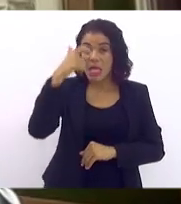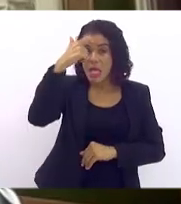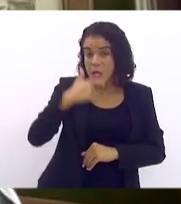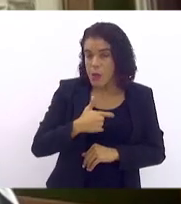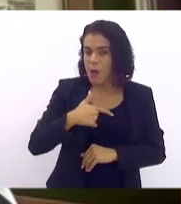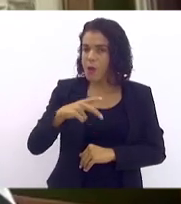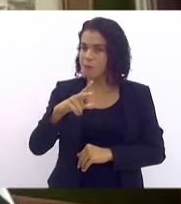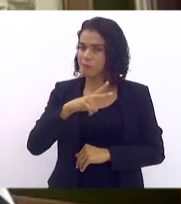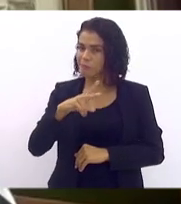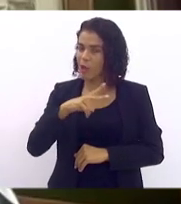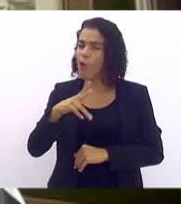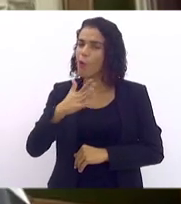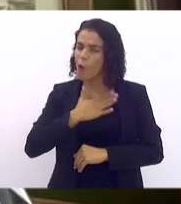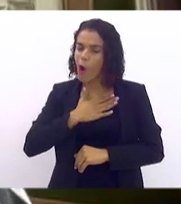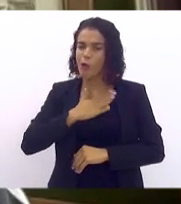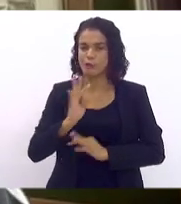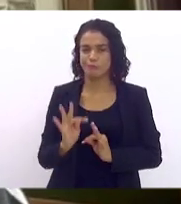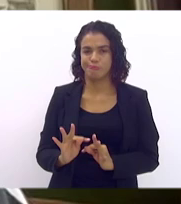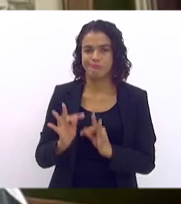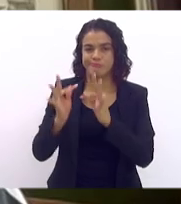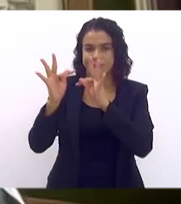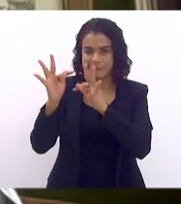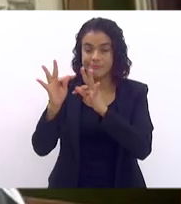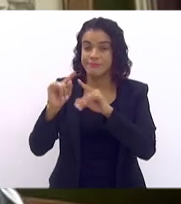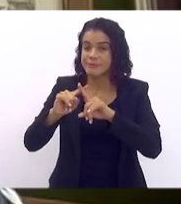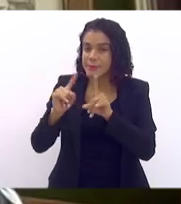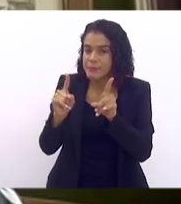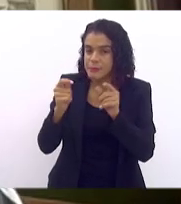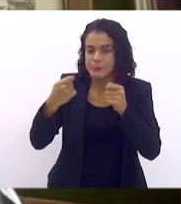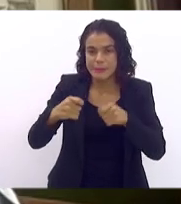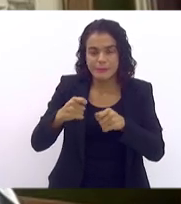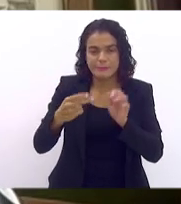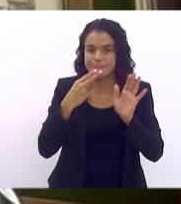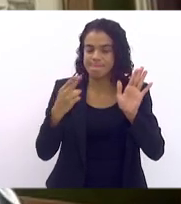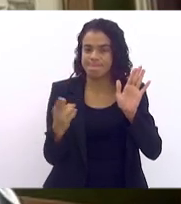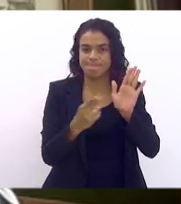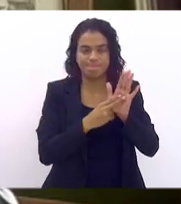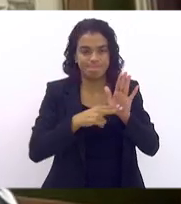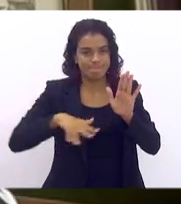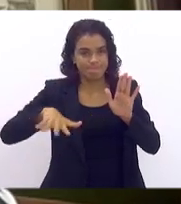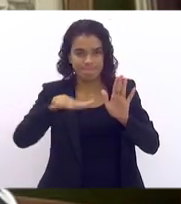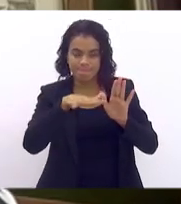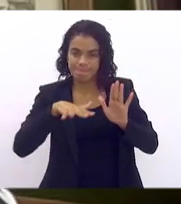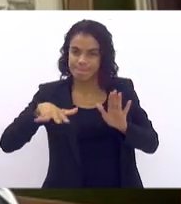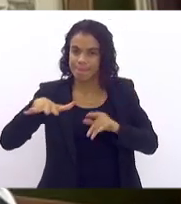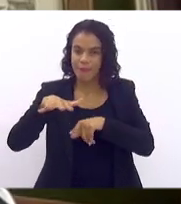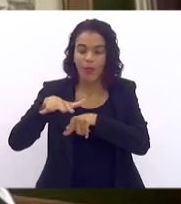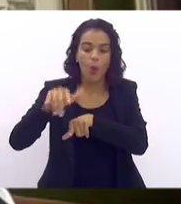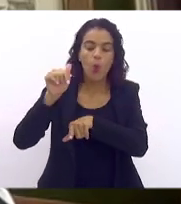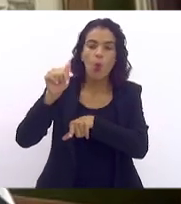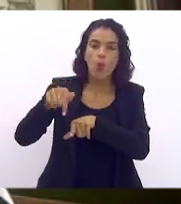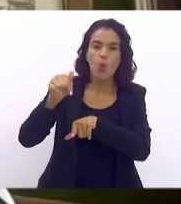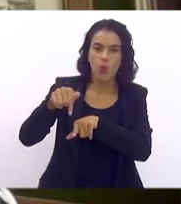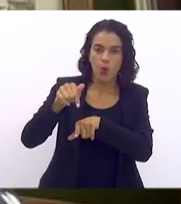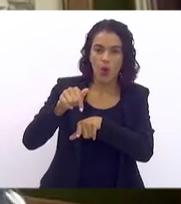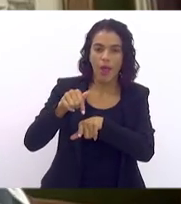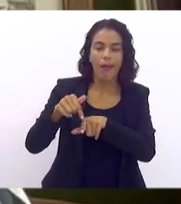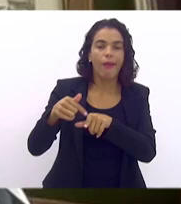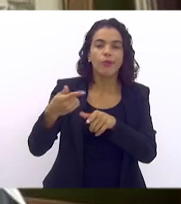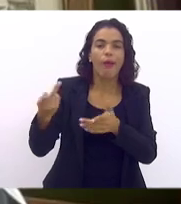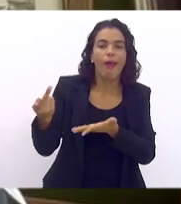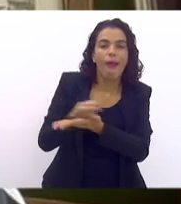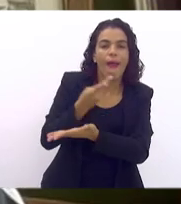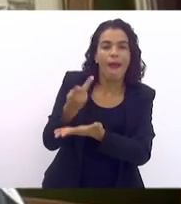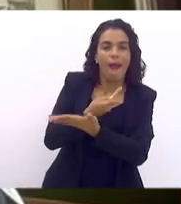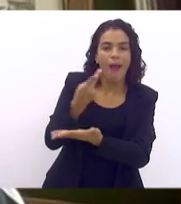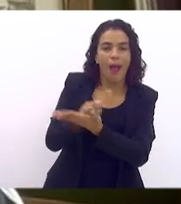da tecnologia, mas tenho que dizer que o Vale do Silício, para mim, hoje é o Vale do Ilícito. Está